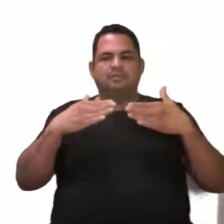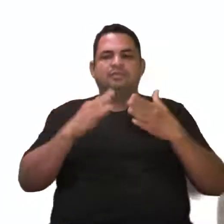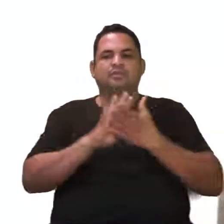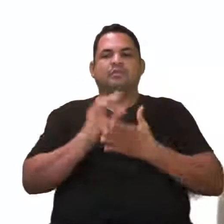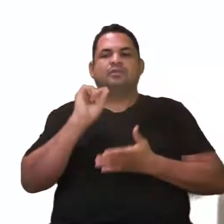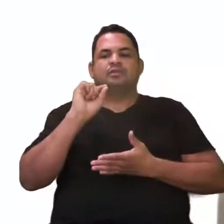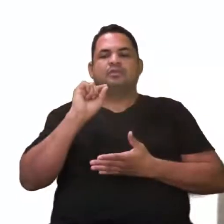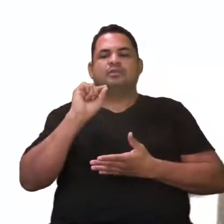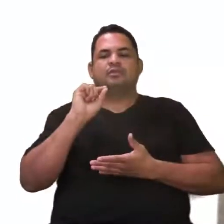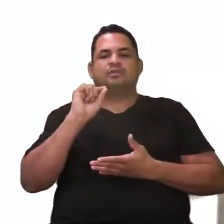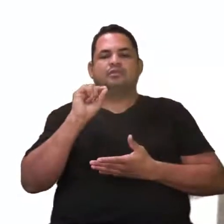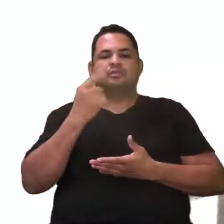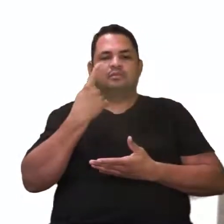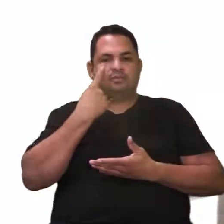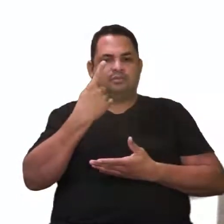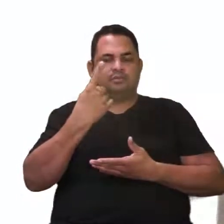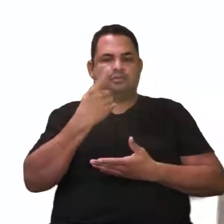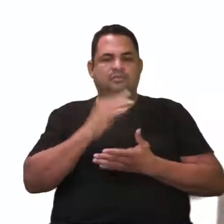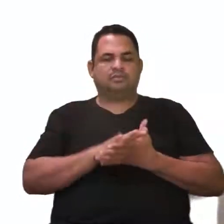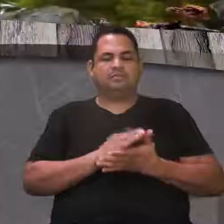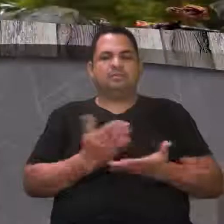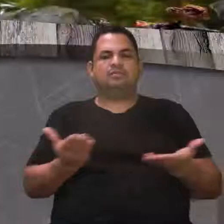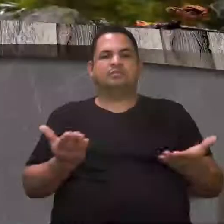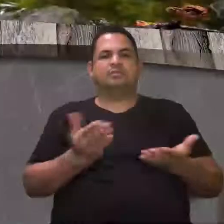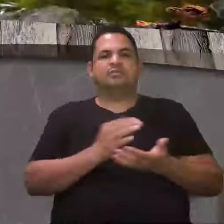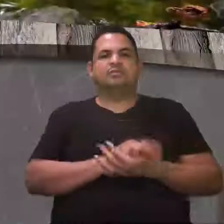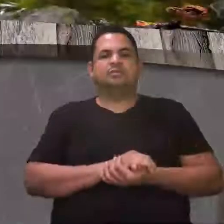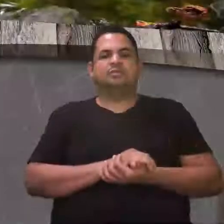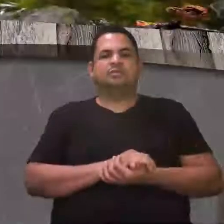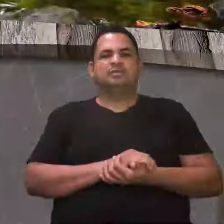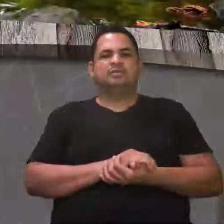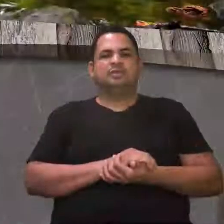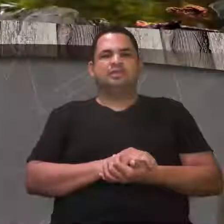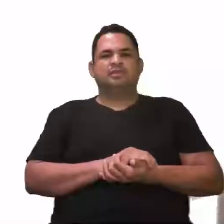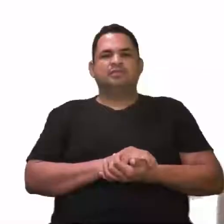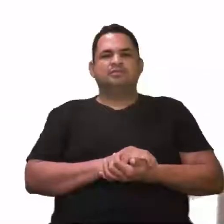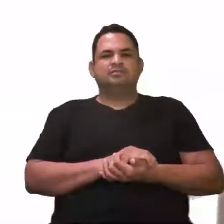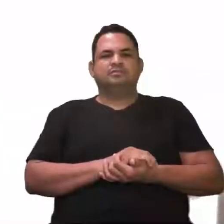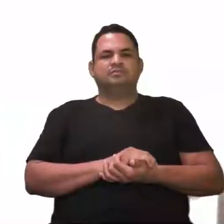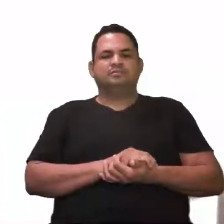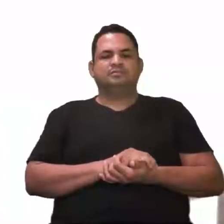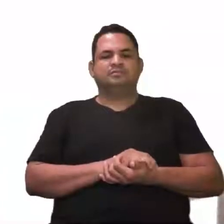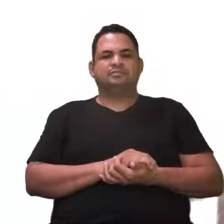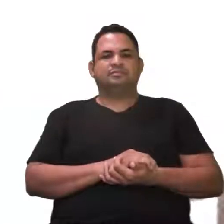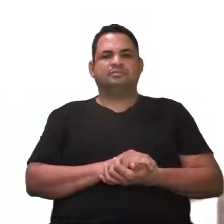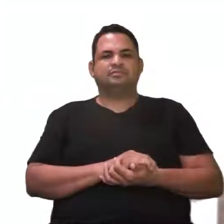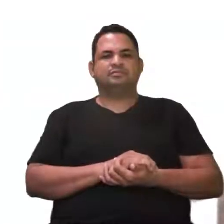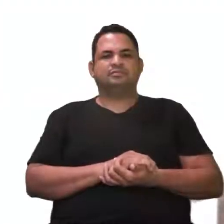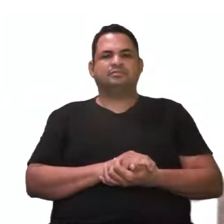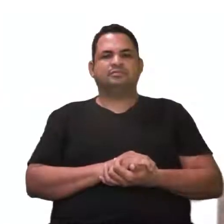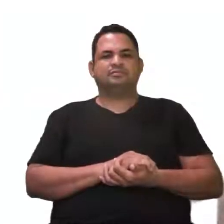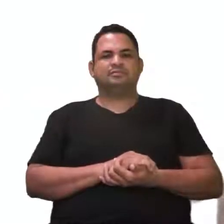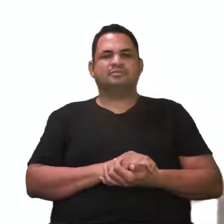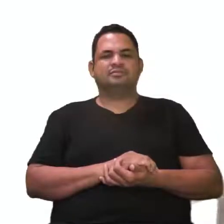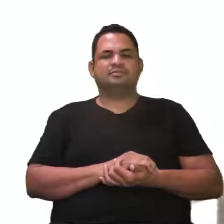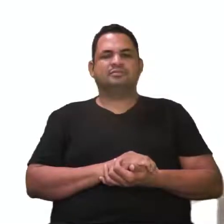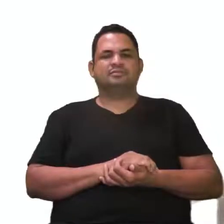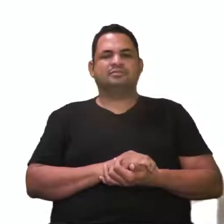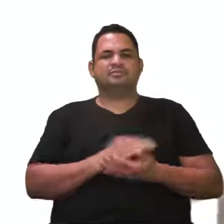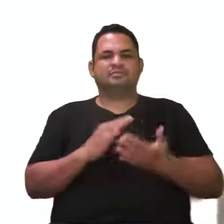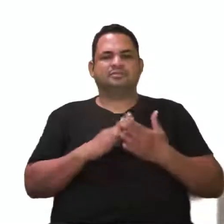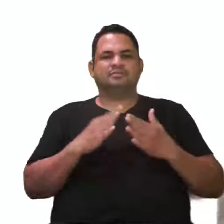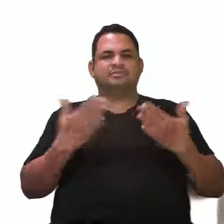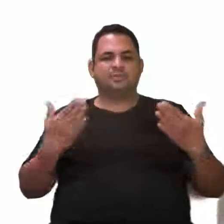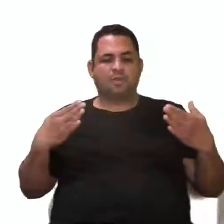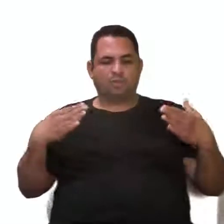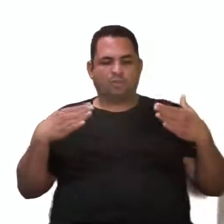a convergência? Olha para mim, bota aqui do ladinho, bota eu do lado do slide. Pronto. Aqui, ó.